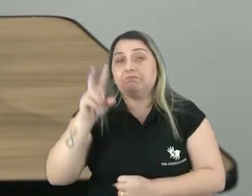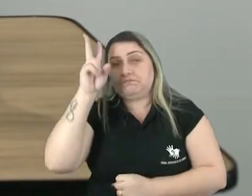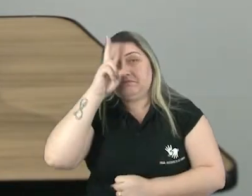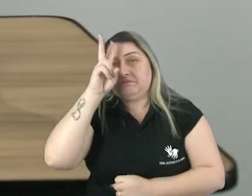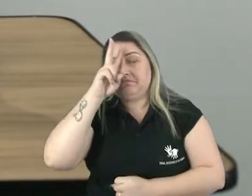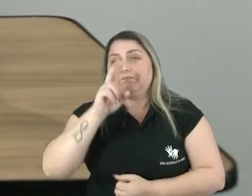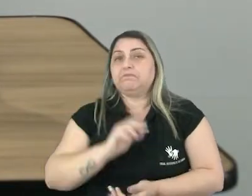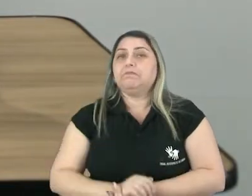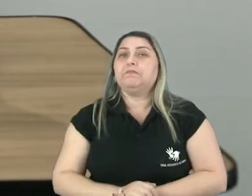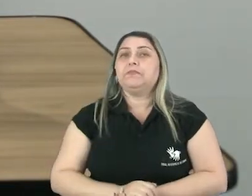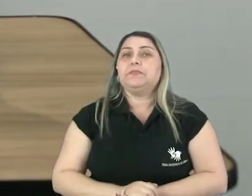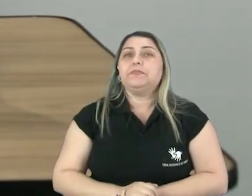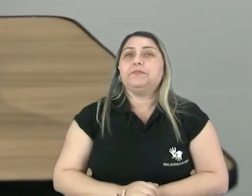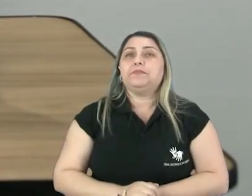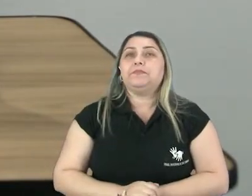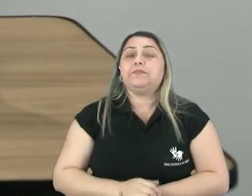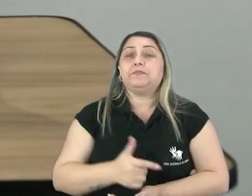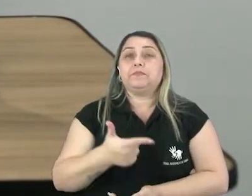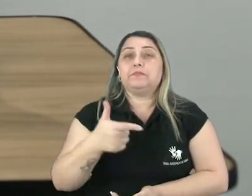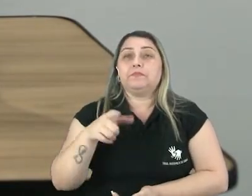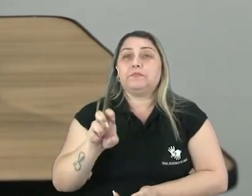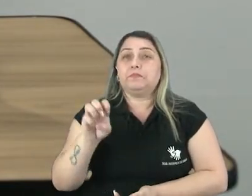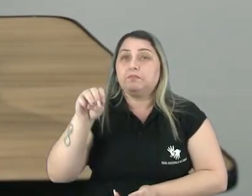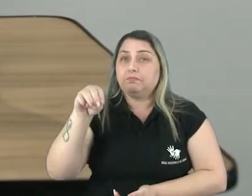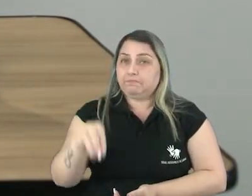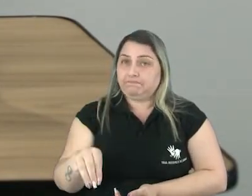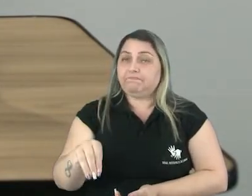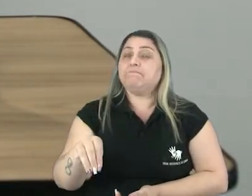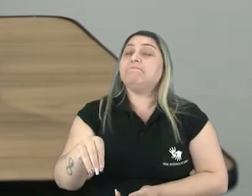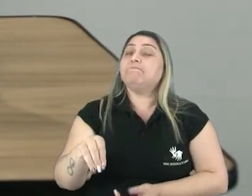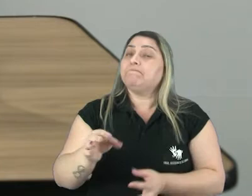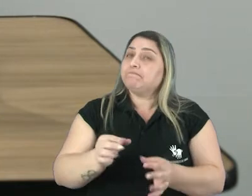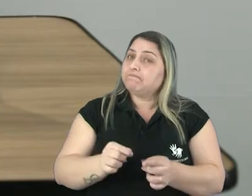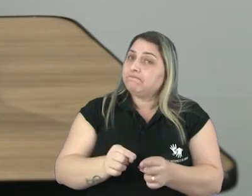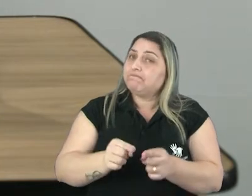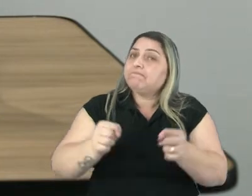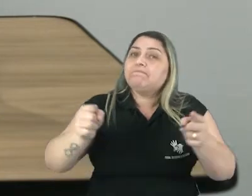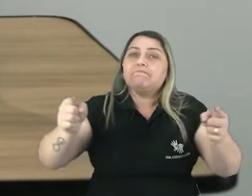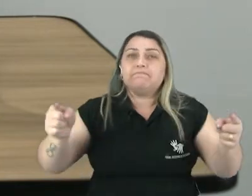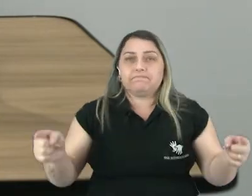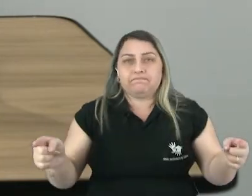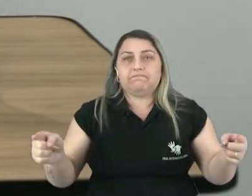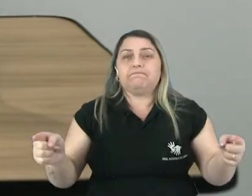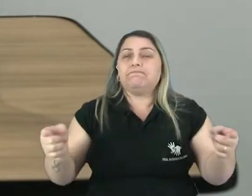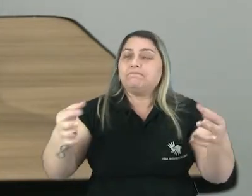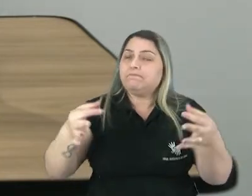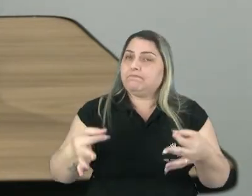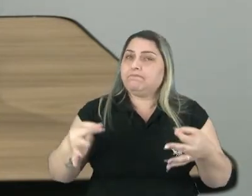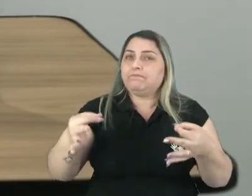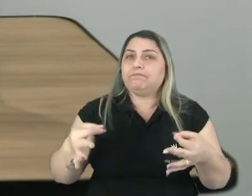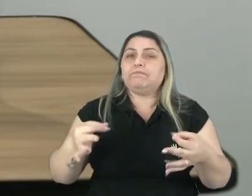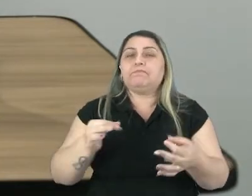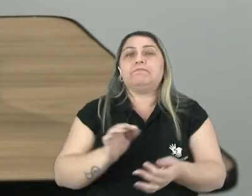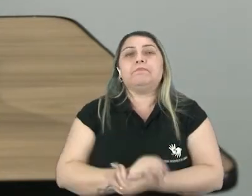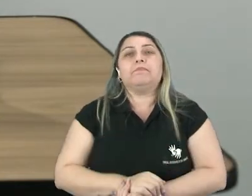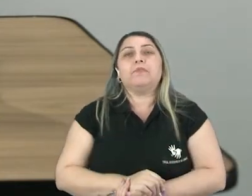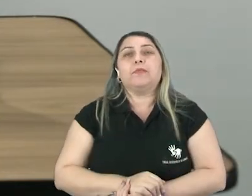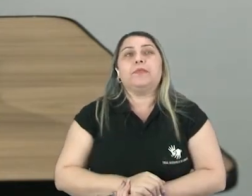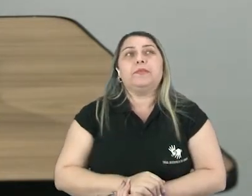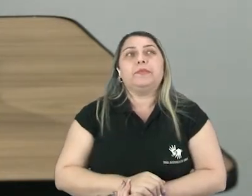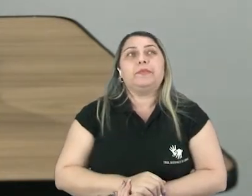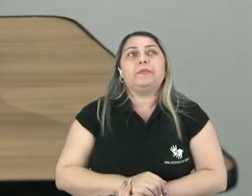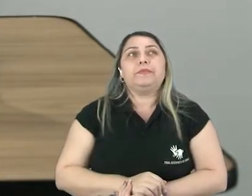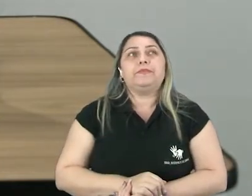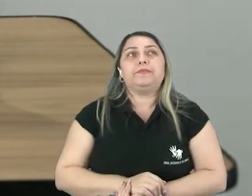lembra? Ela pode chegar até 25 metros de comprimento, certo? Ela é bem grande,